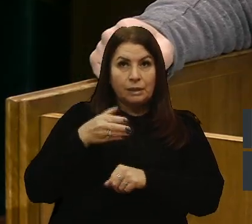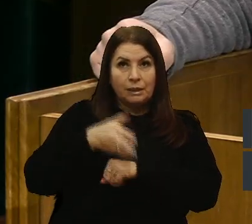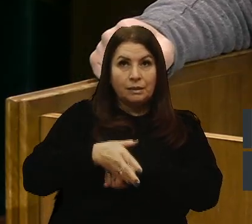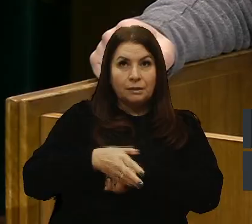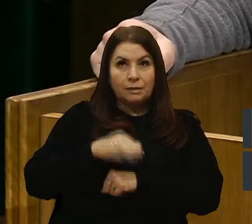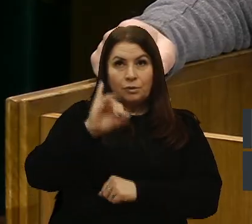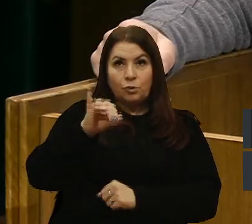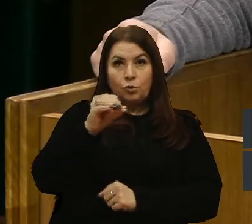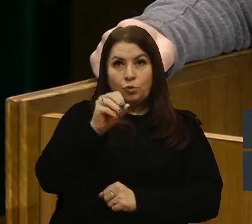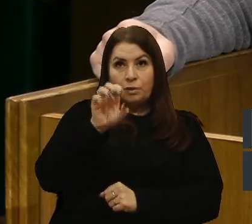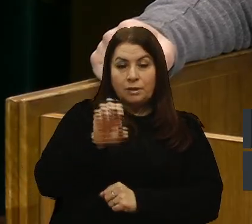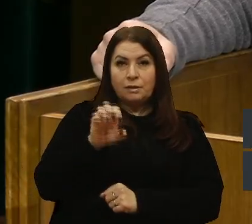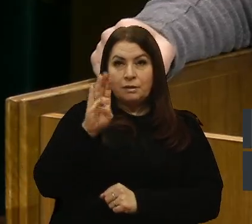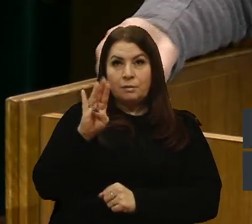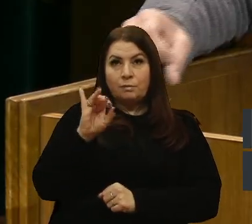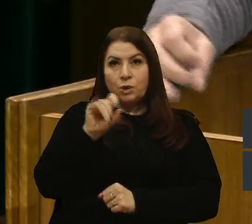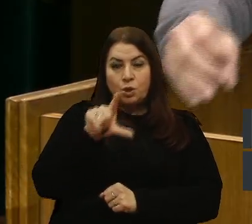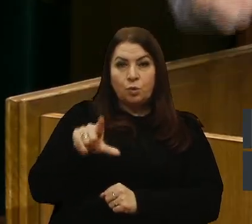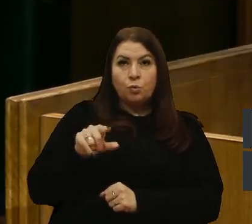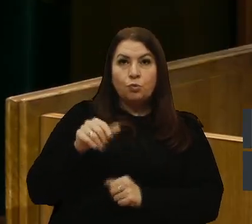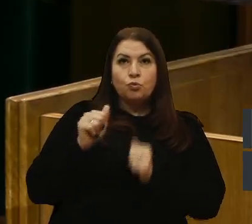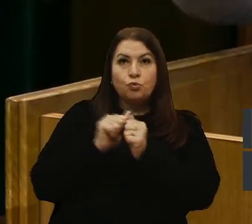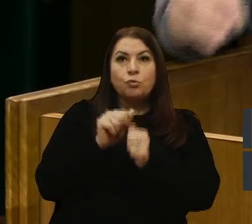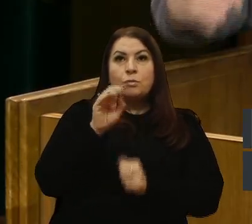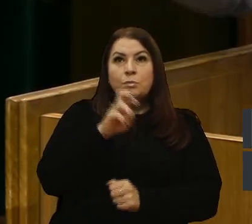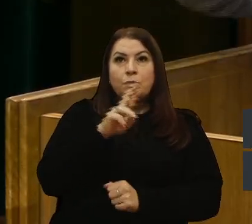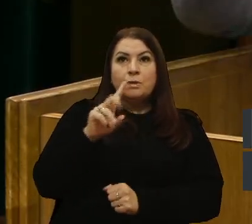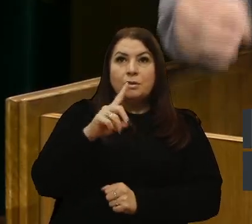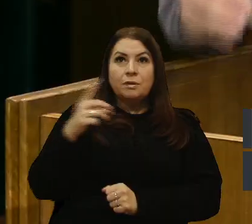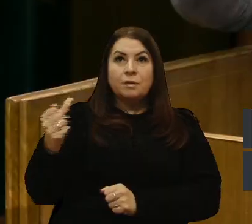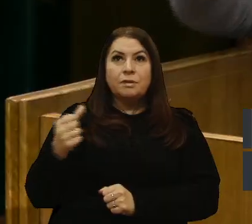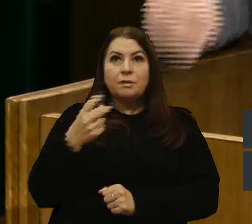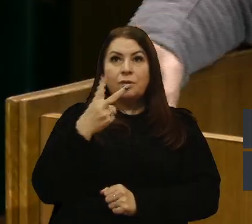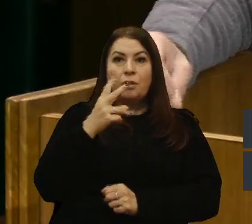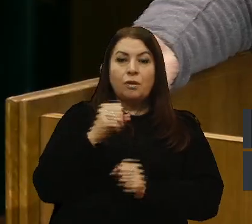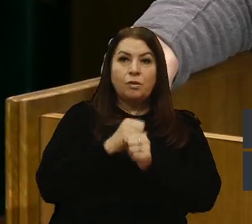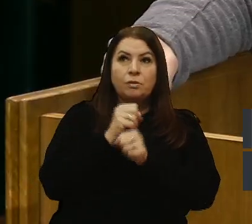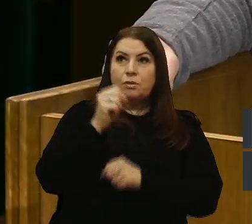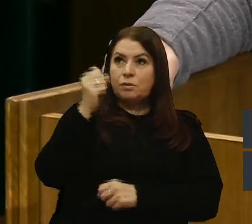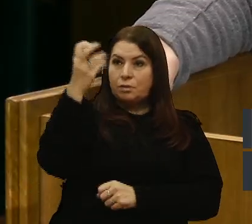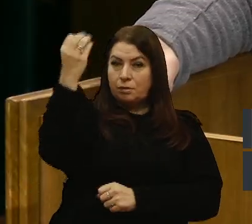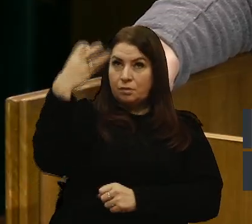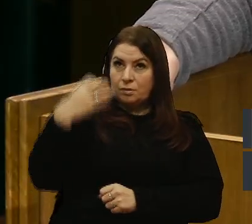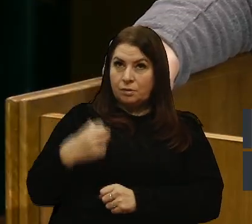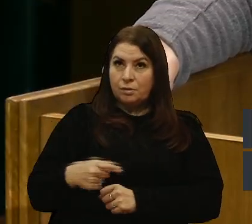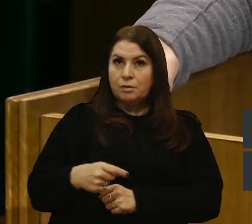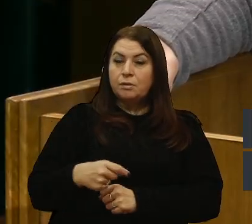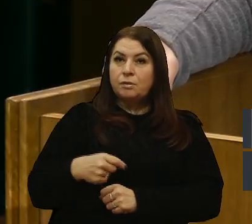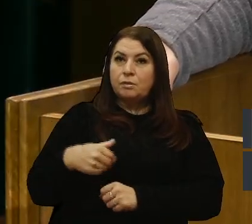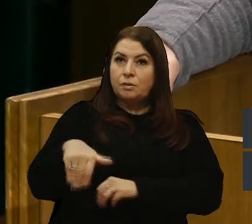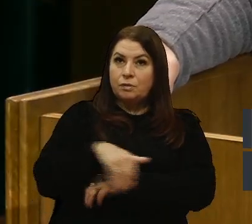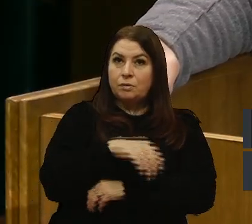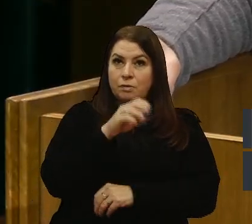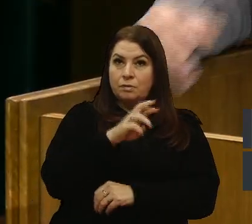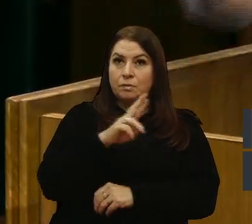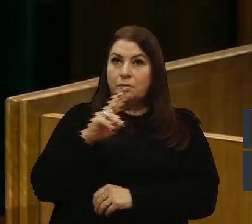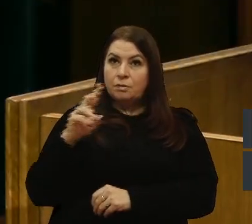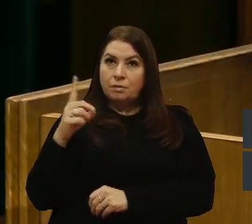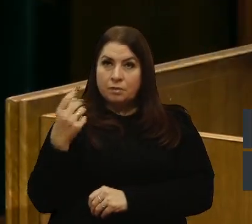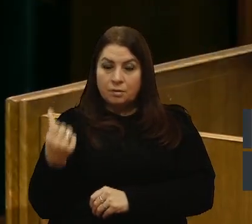da José Bisol com a BR-116, totalizando 20 unidades semafóricas no trânsito da